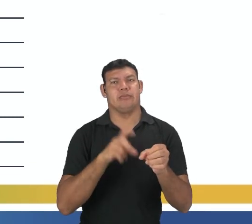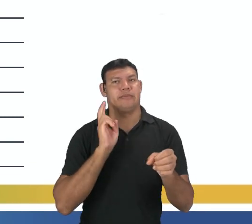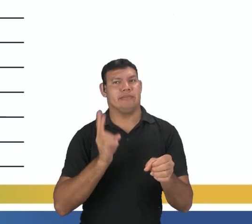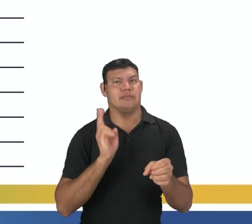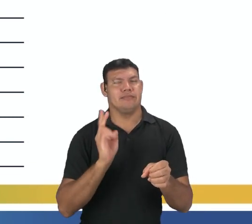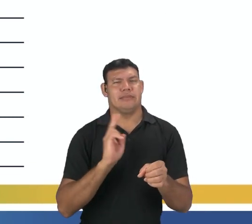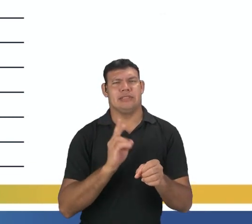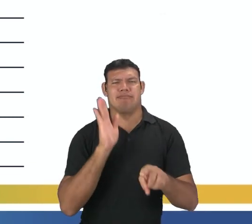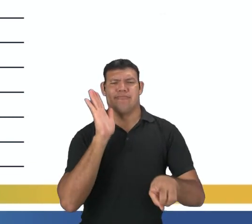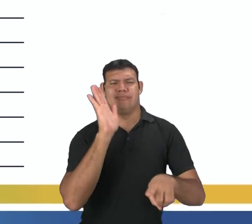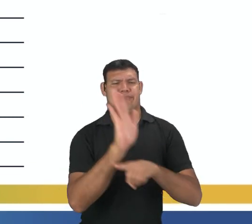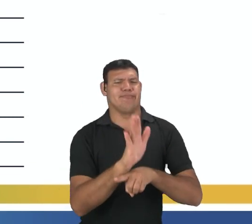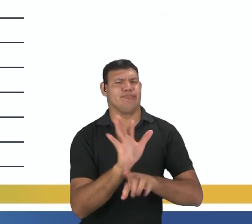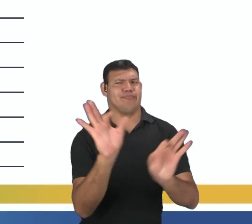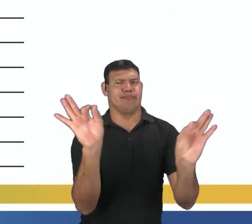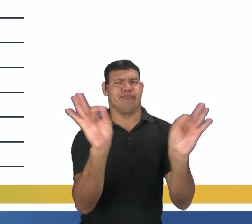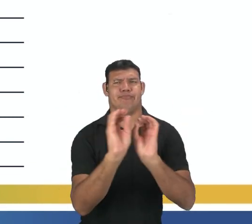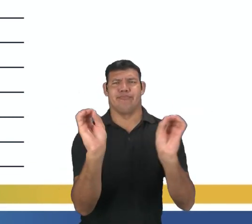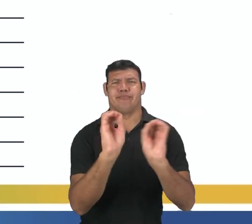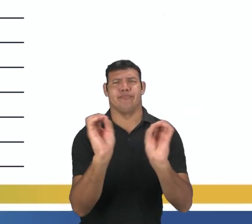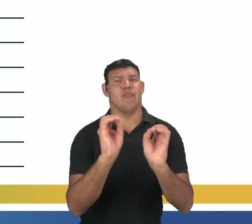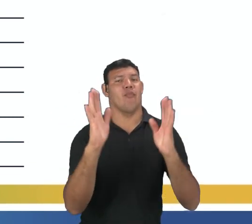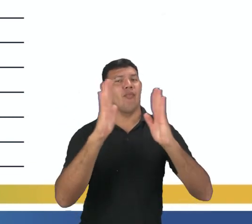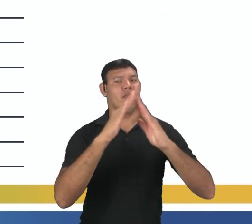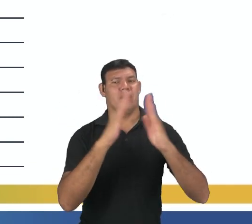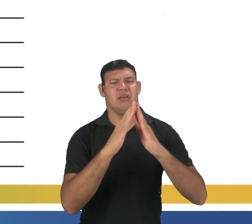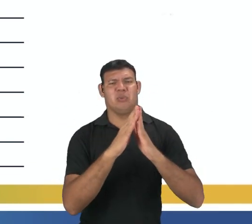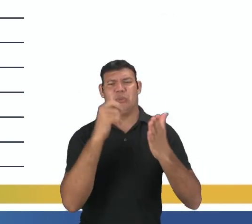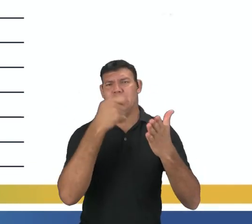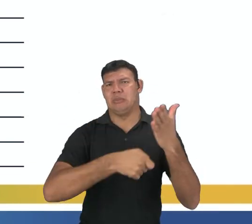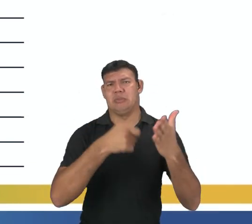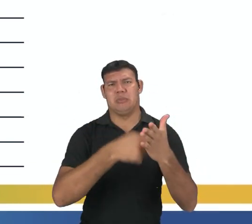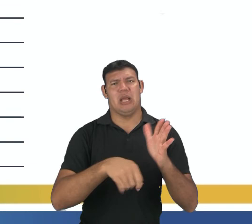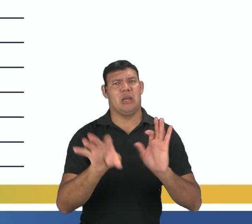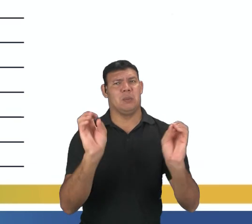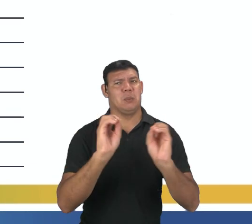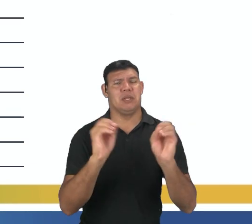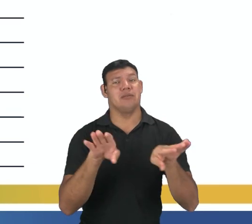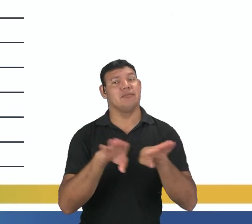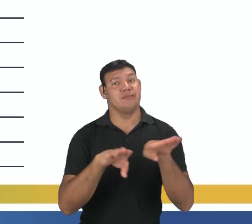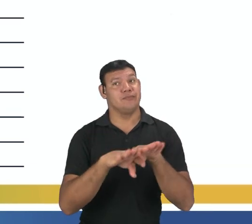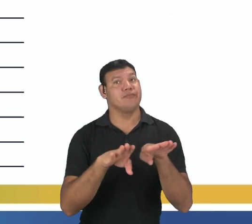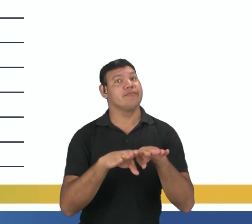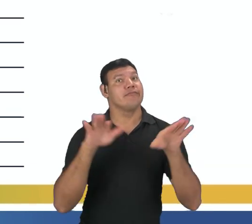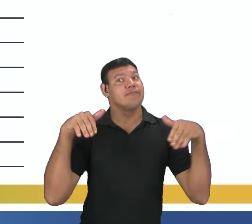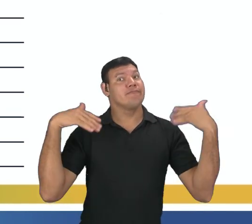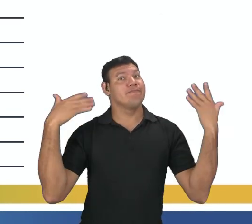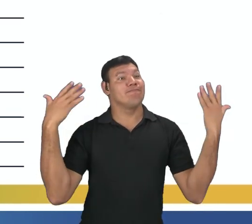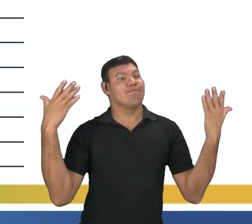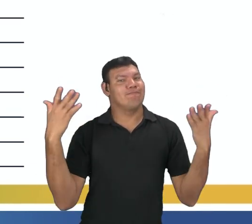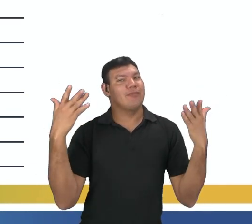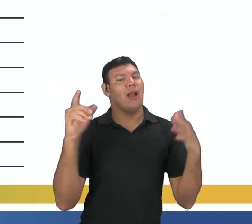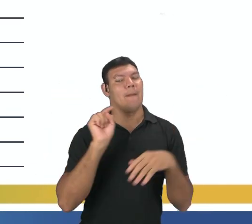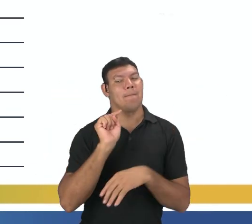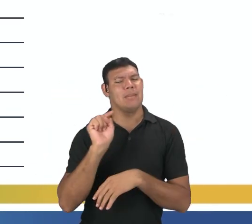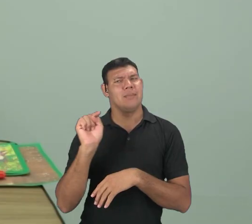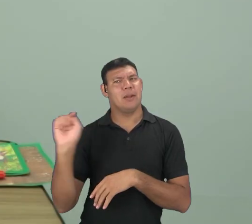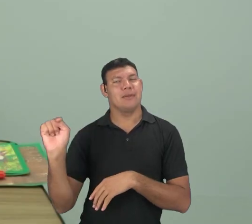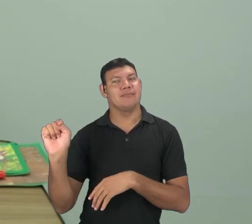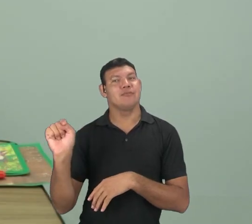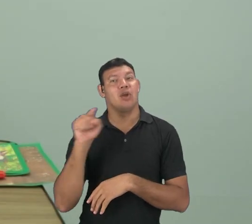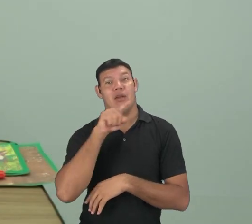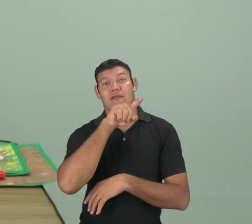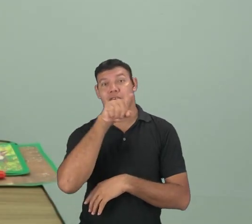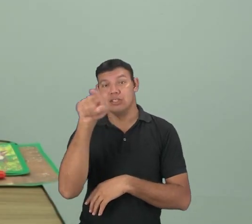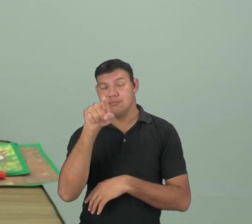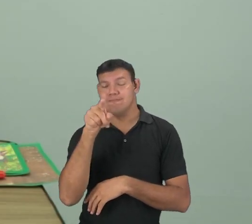dependentes. Não ajudavam no trabalho de casa, nem se esforçavam em nada. Então, um dia... Pontinho,